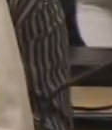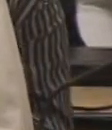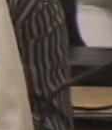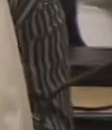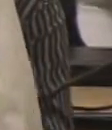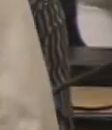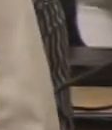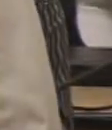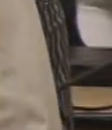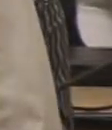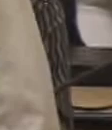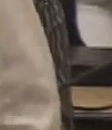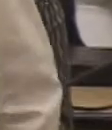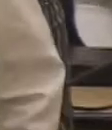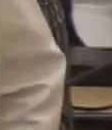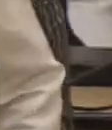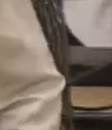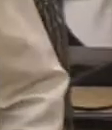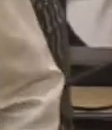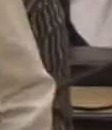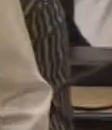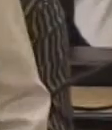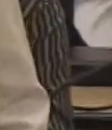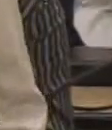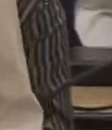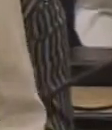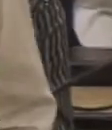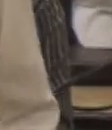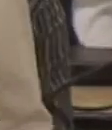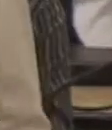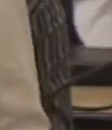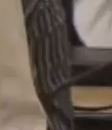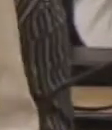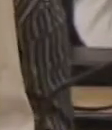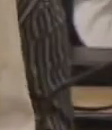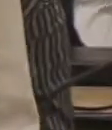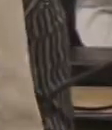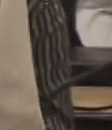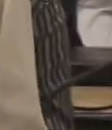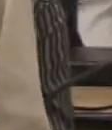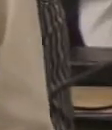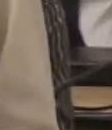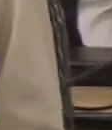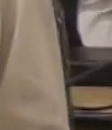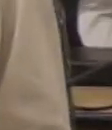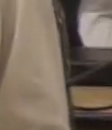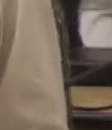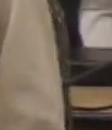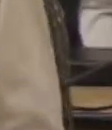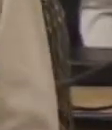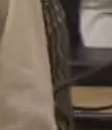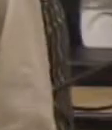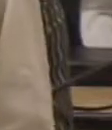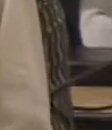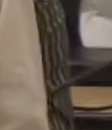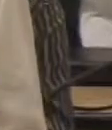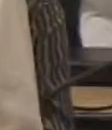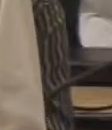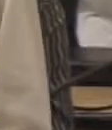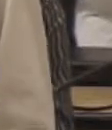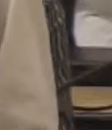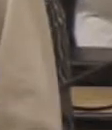a educação. A educação tem que ser prioridade de verdade e não prioridade de horário eleitoral, de propaganda, de todos os